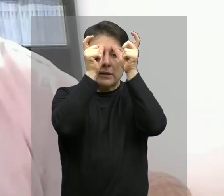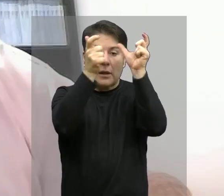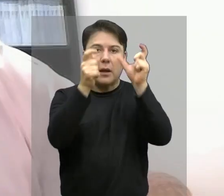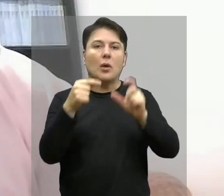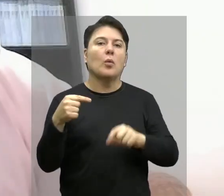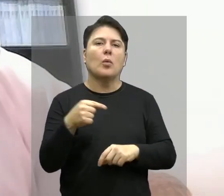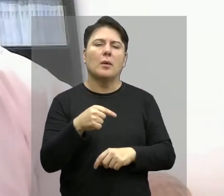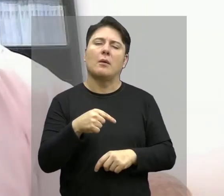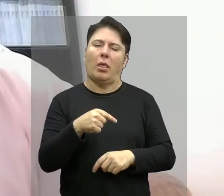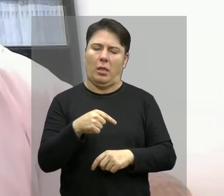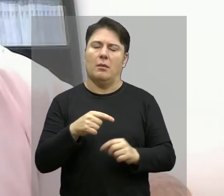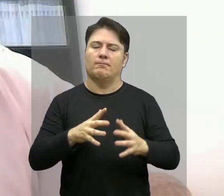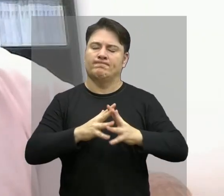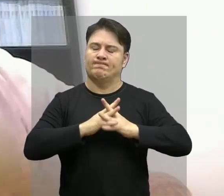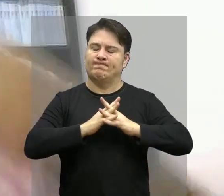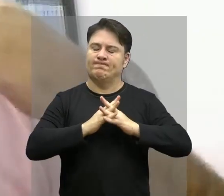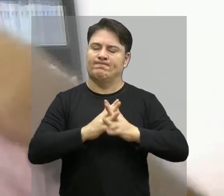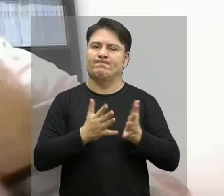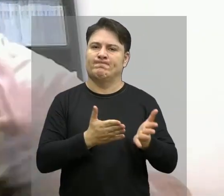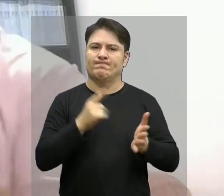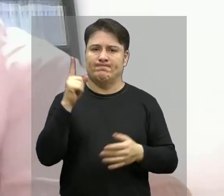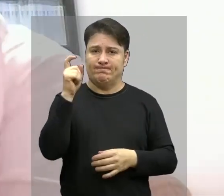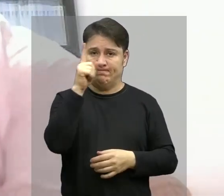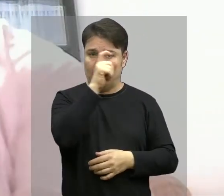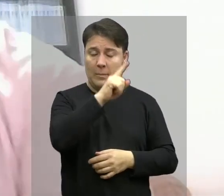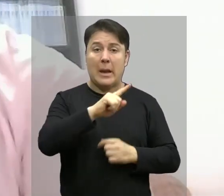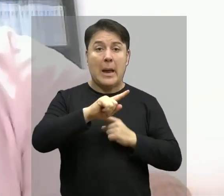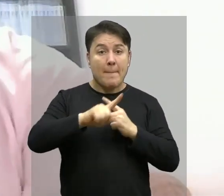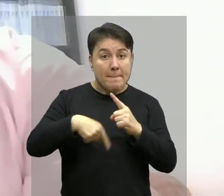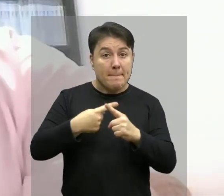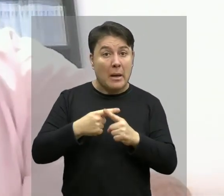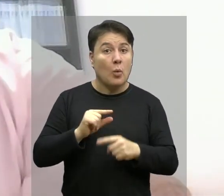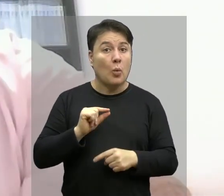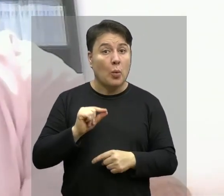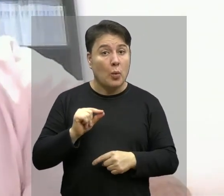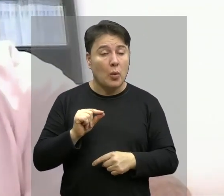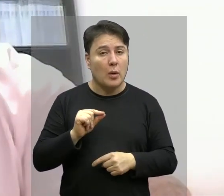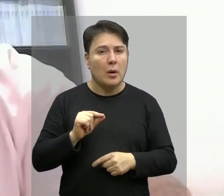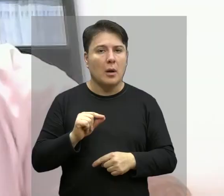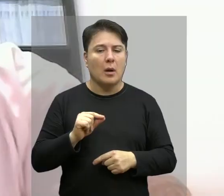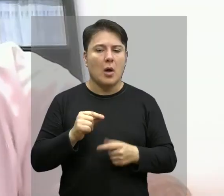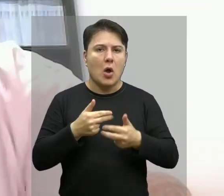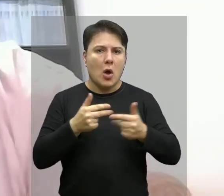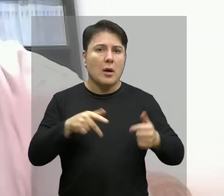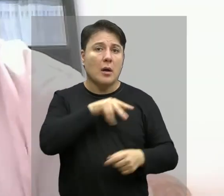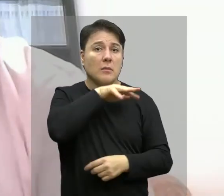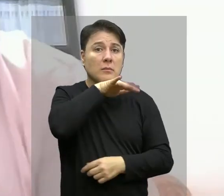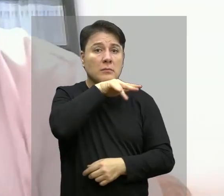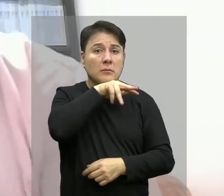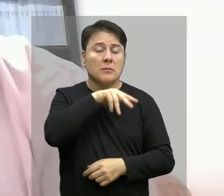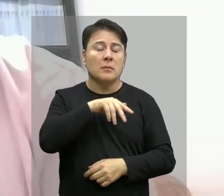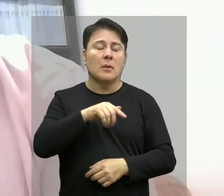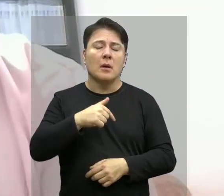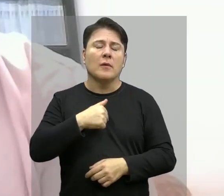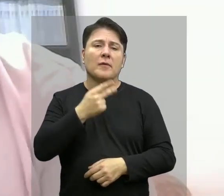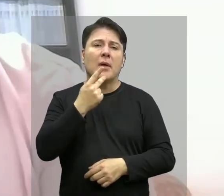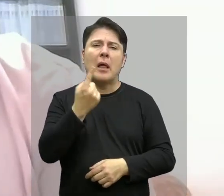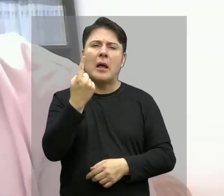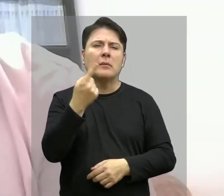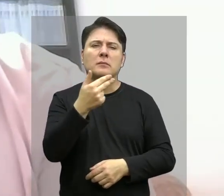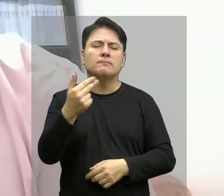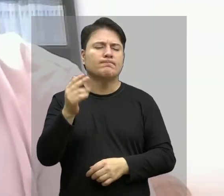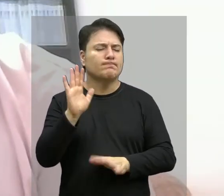muito complicado e que tem na esteira ainda das crueldades. Eu quero levantar uma coisa